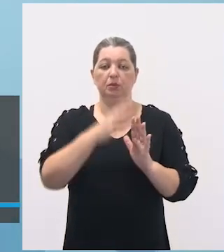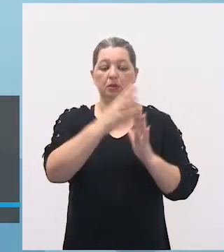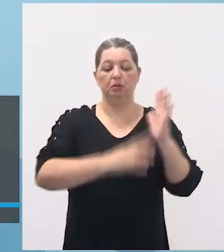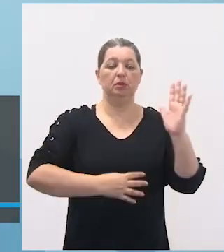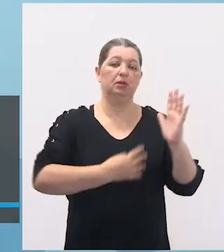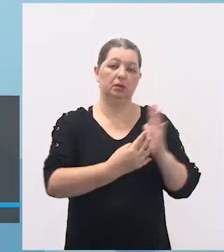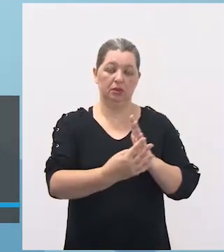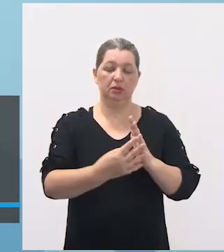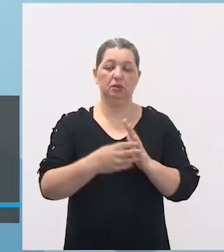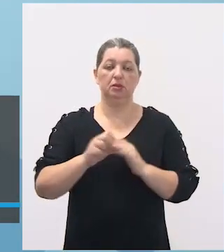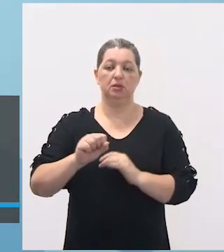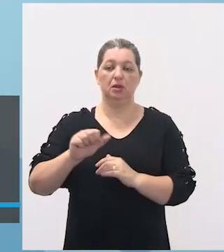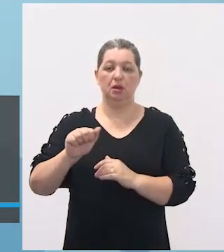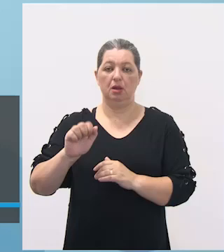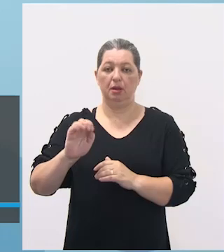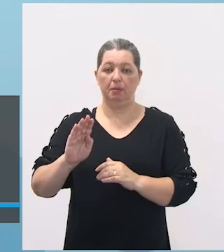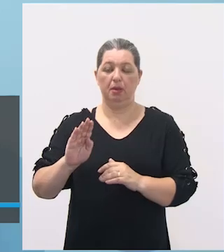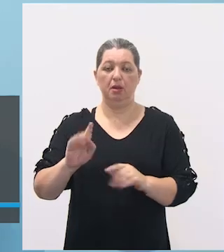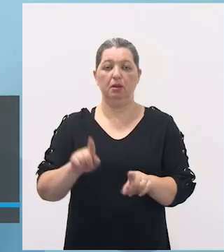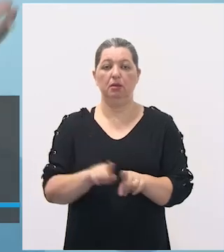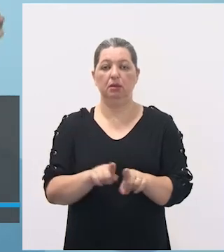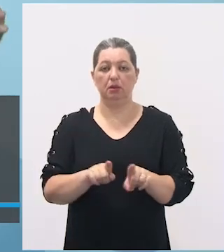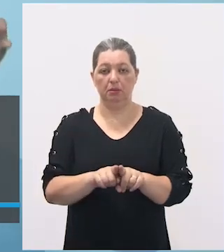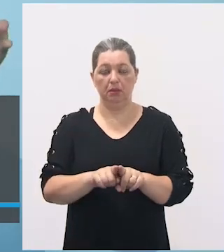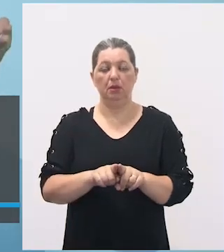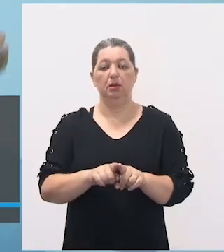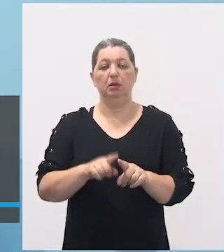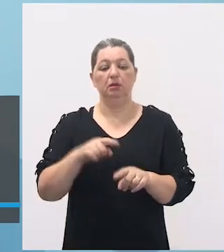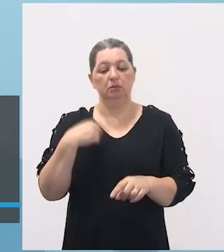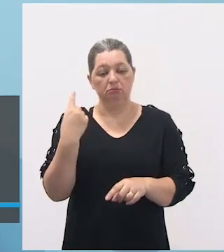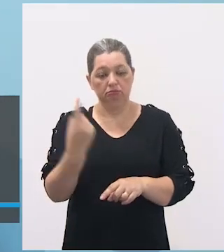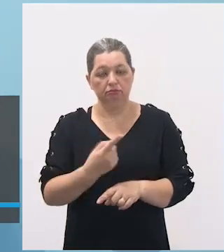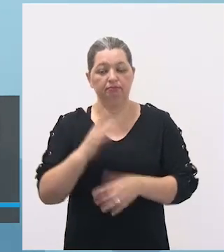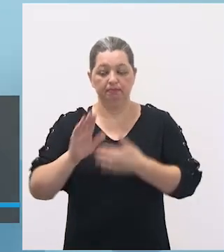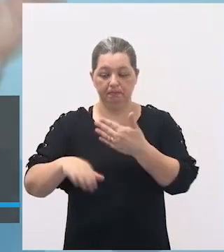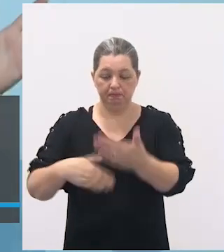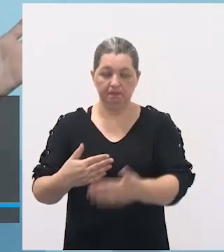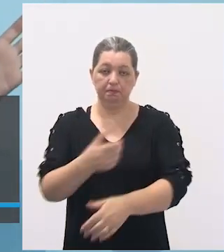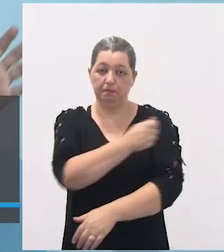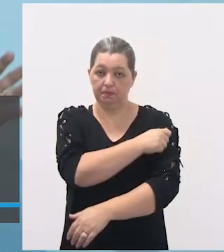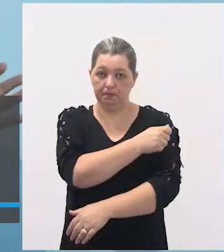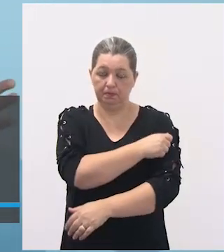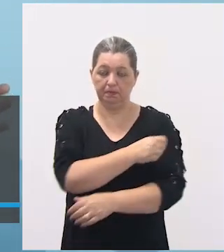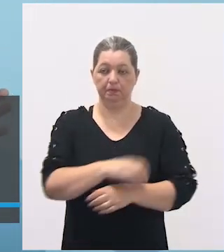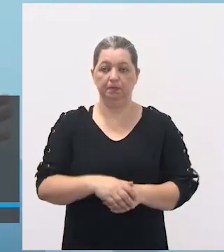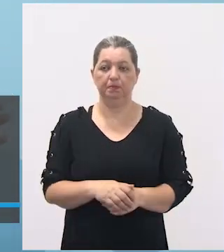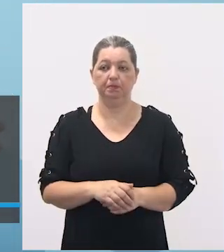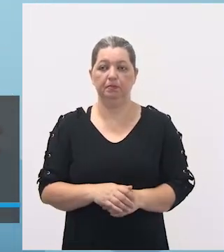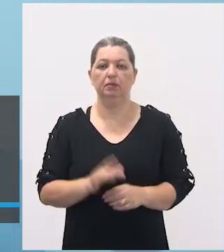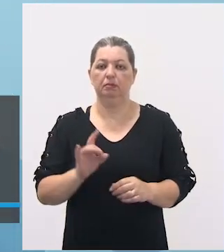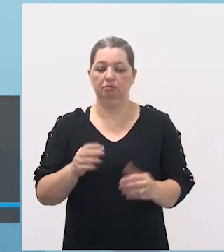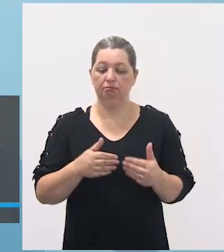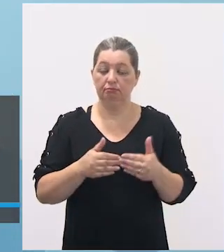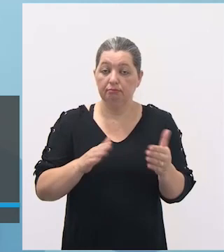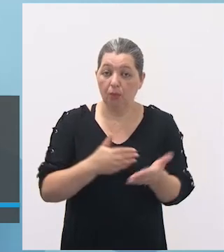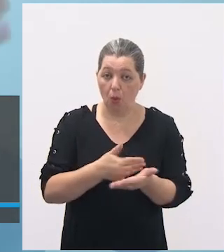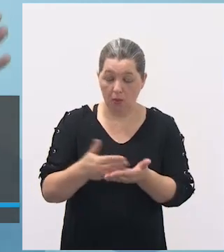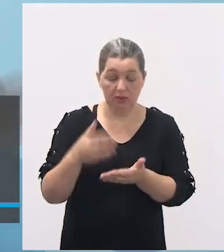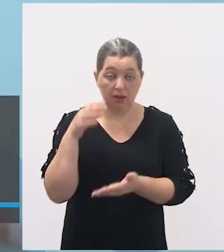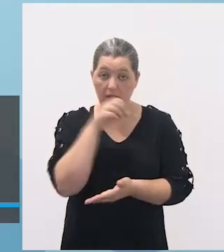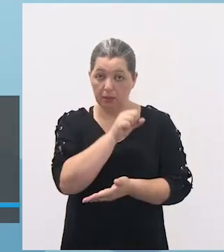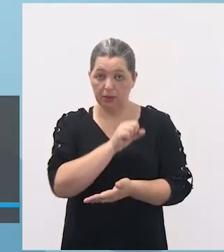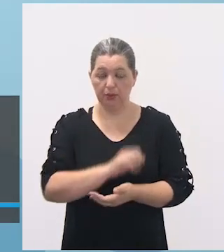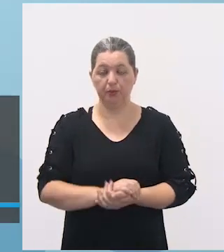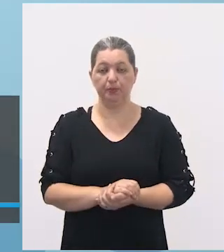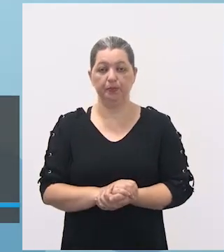as habilidades que a gente tem desenvolvido com os alunos, tá bem? Mas eu queria fazer essa abertura bem rapidinho mesmo,